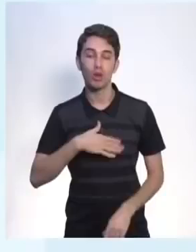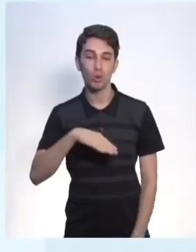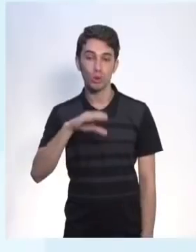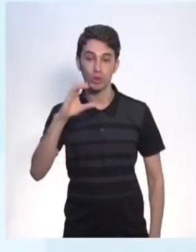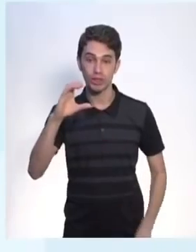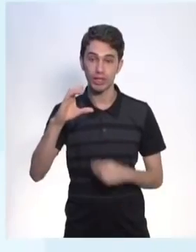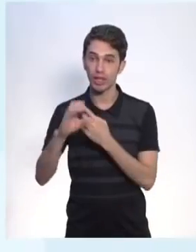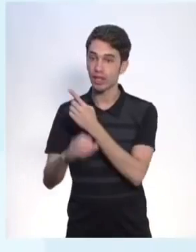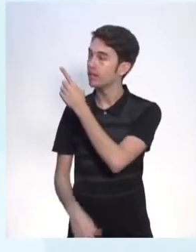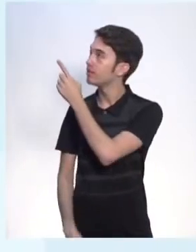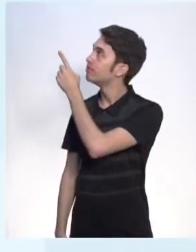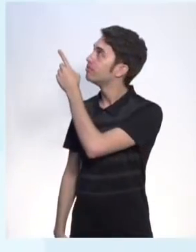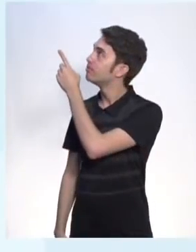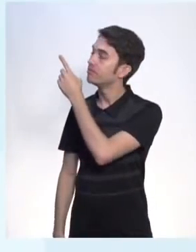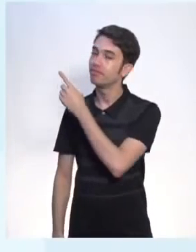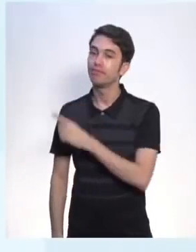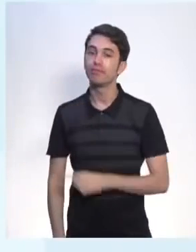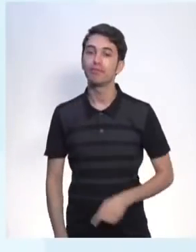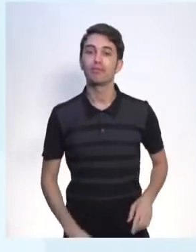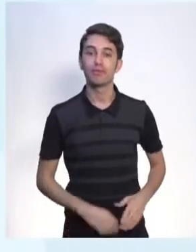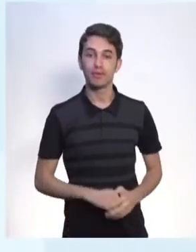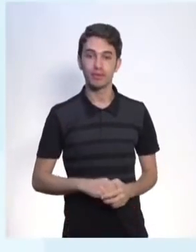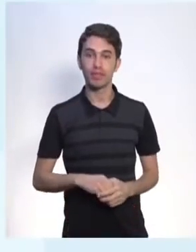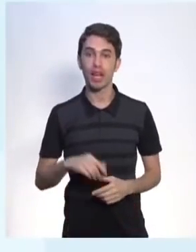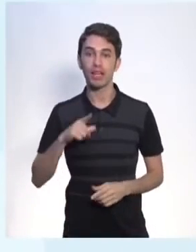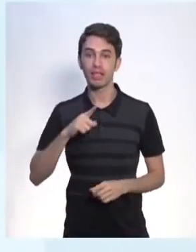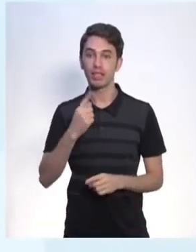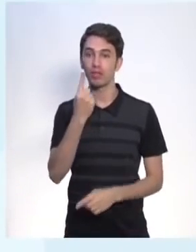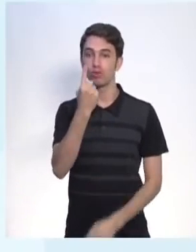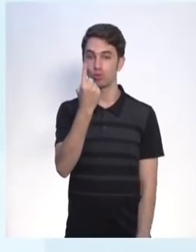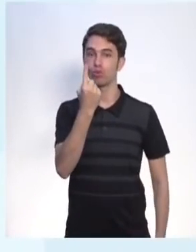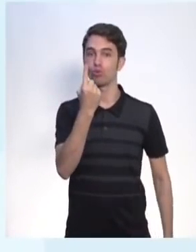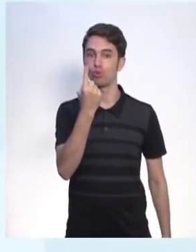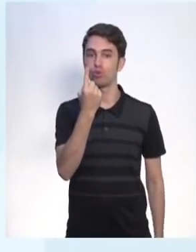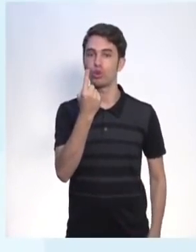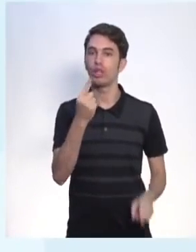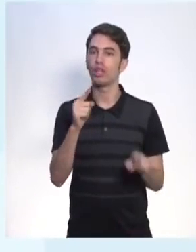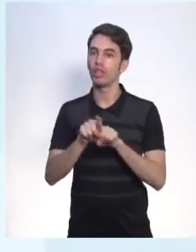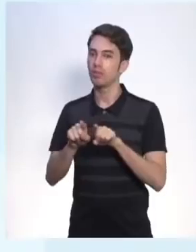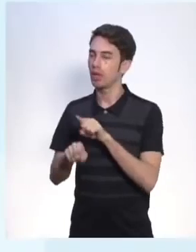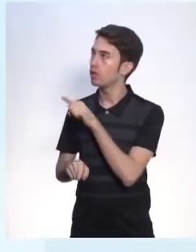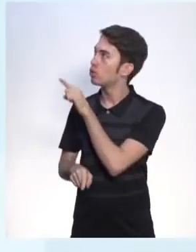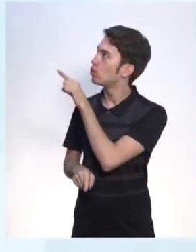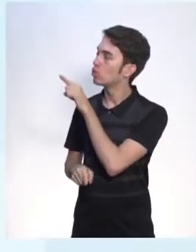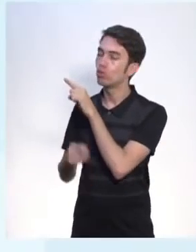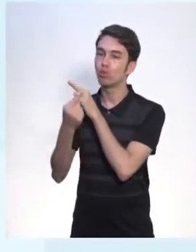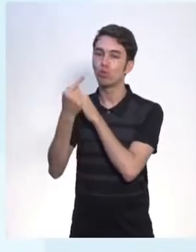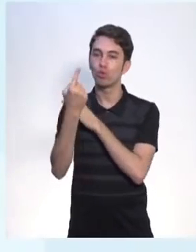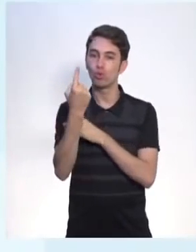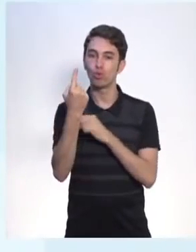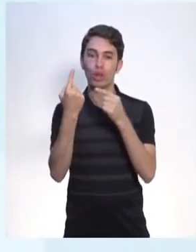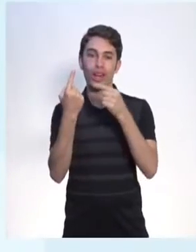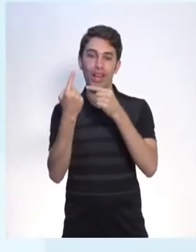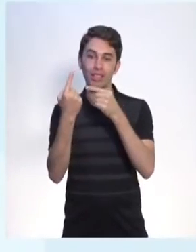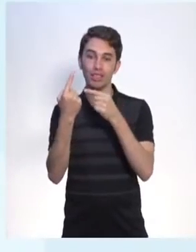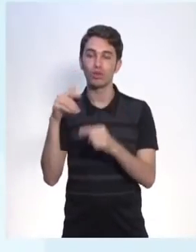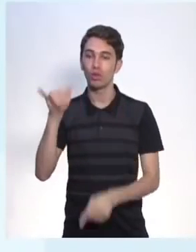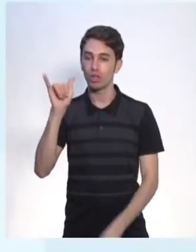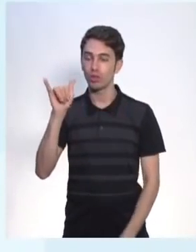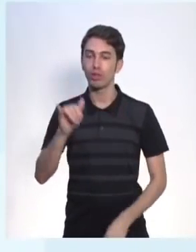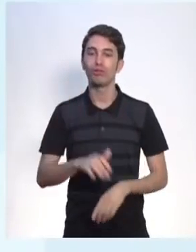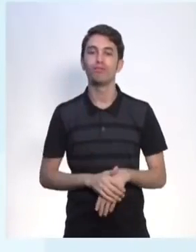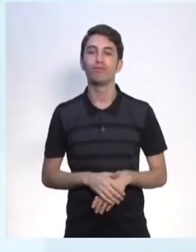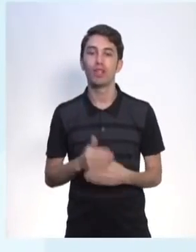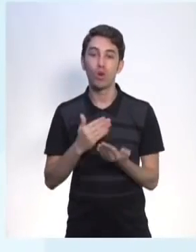aí, ó, a projeção, então eu projetei aqui no 1 e projetei no 1 negativo aqui. Começa pelo X, né?